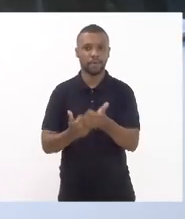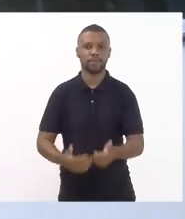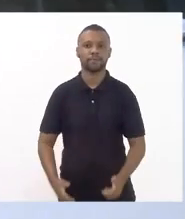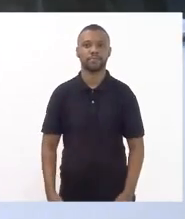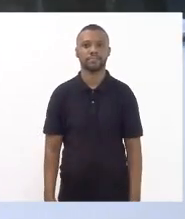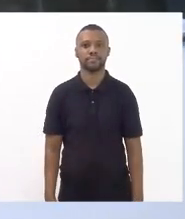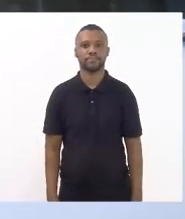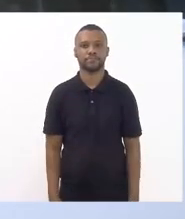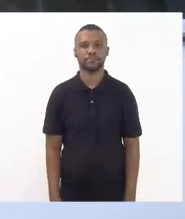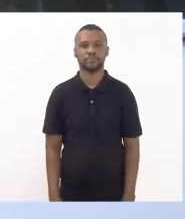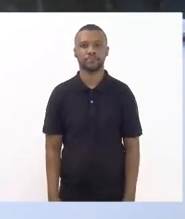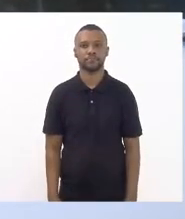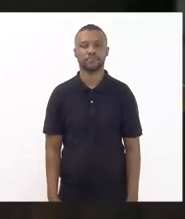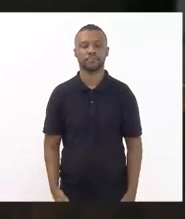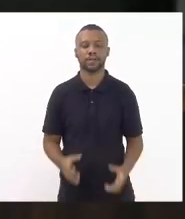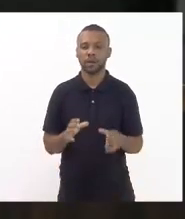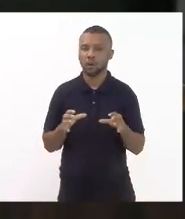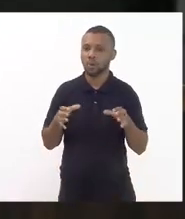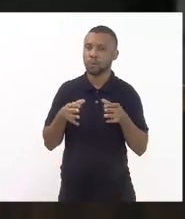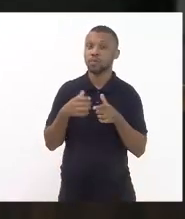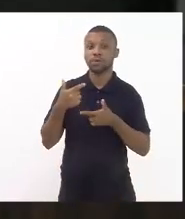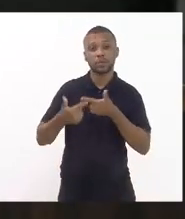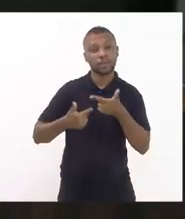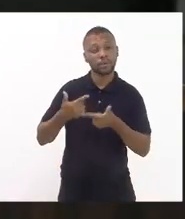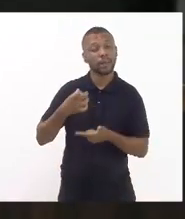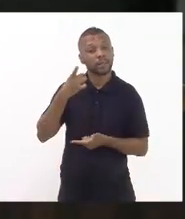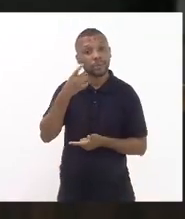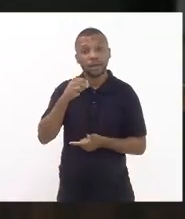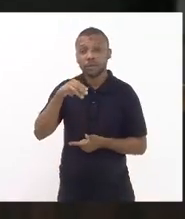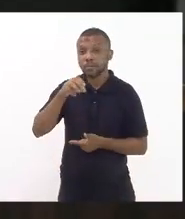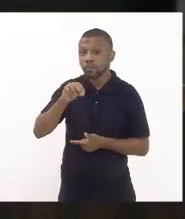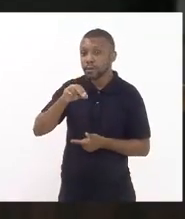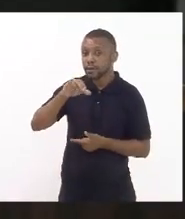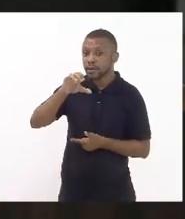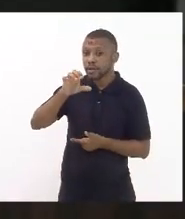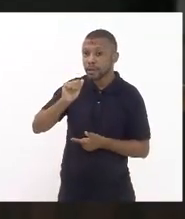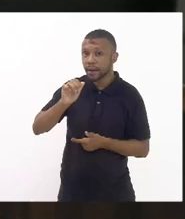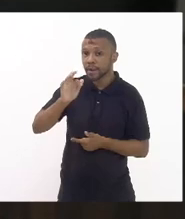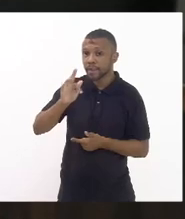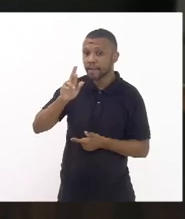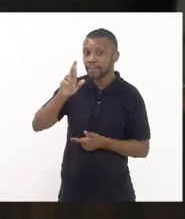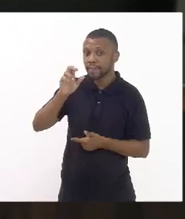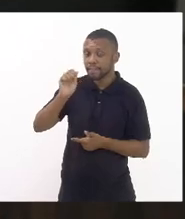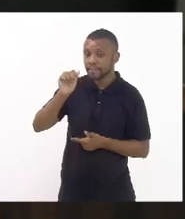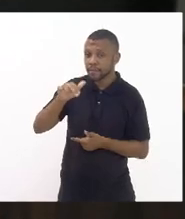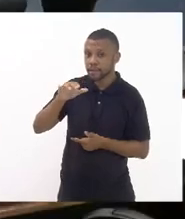Pela Comissão de Trabalho, deputada Mônica Francisco.